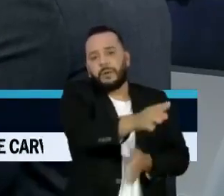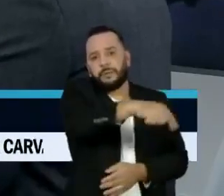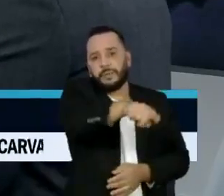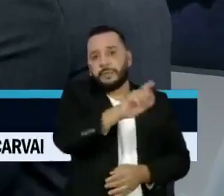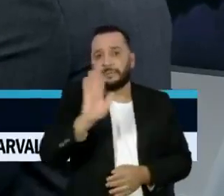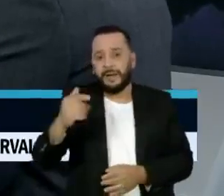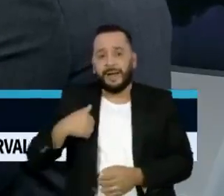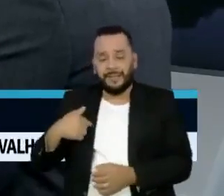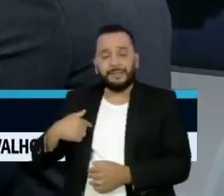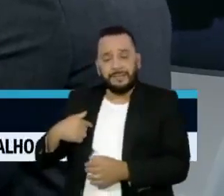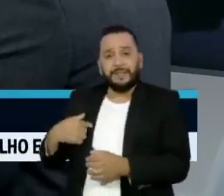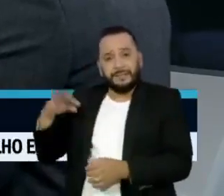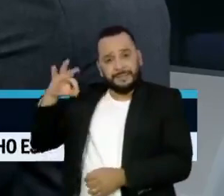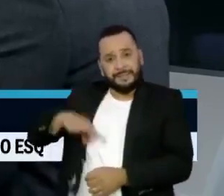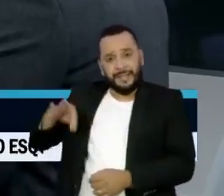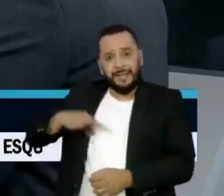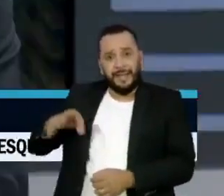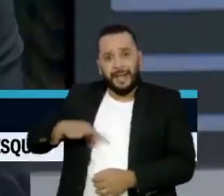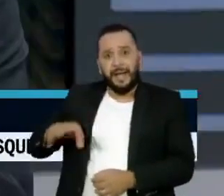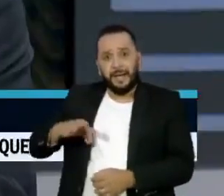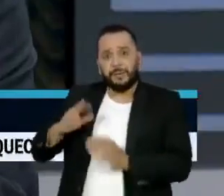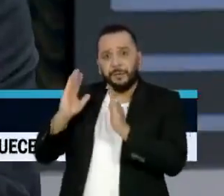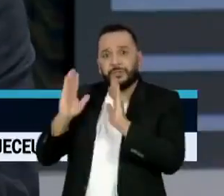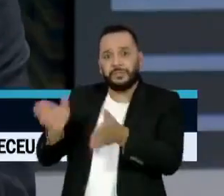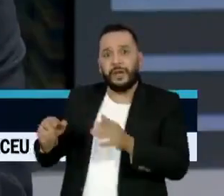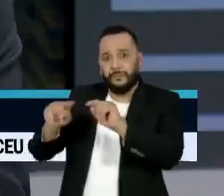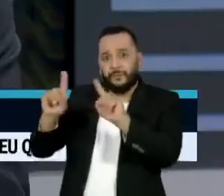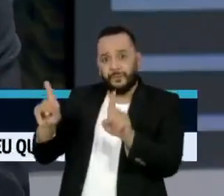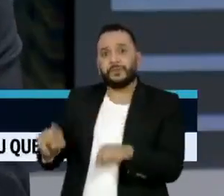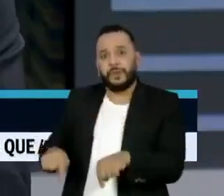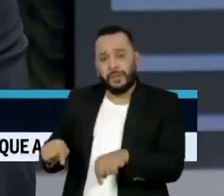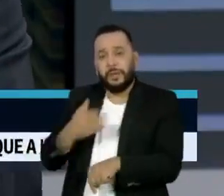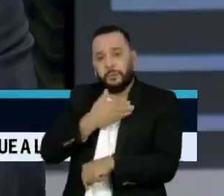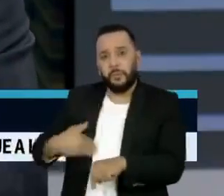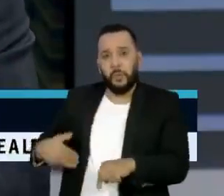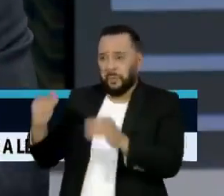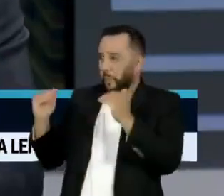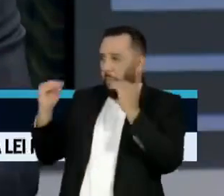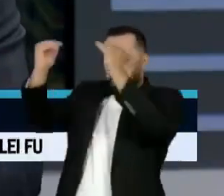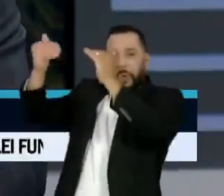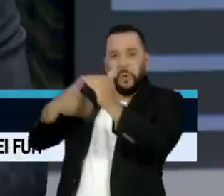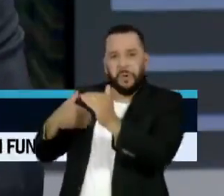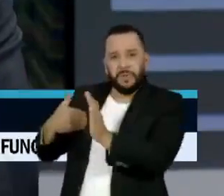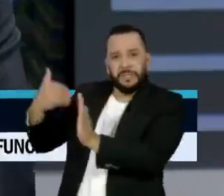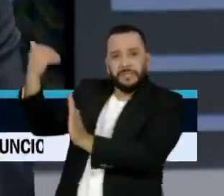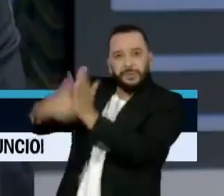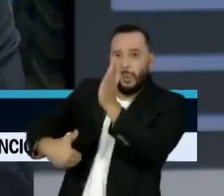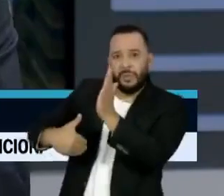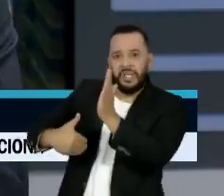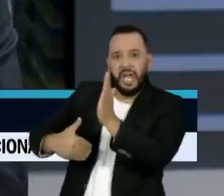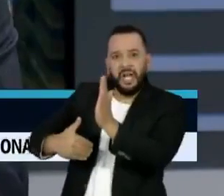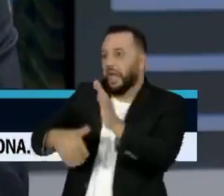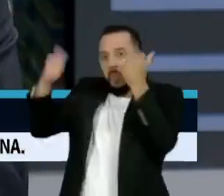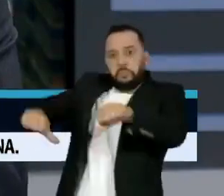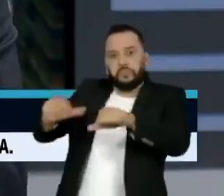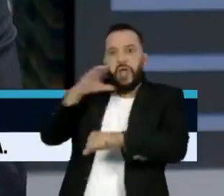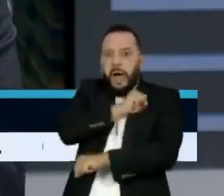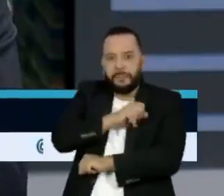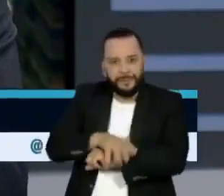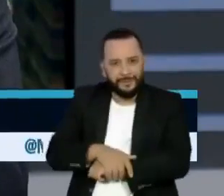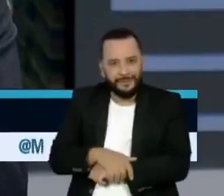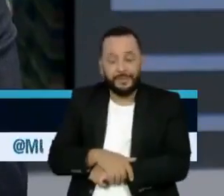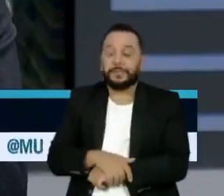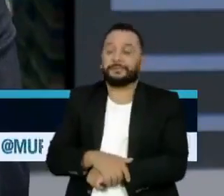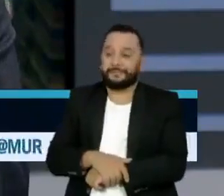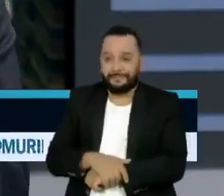do funcionalismo foi afastada bem rápido. E erroneamente. Na verdade, como a gente está numa situação